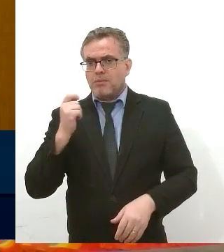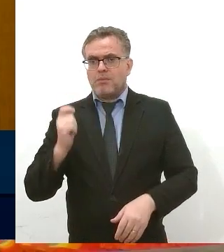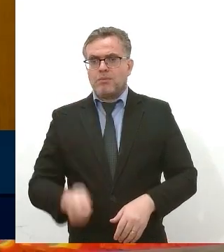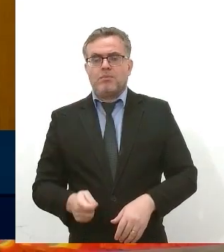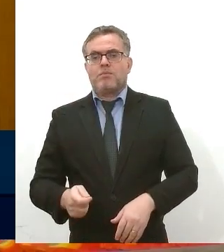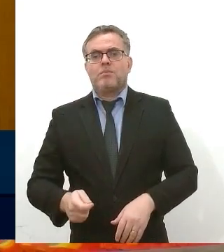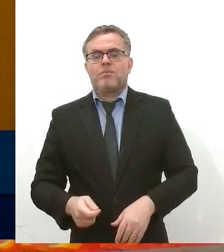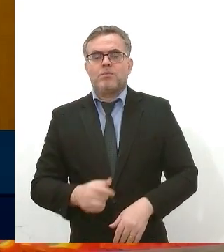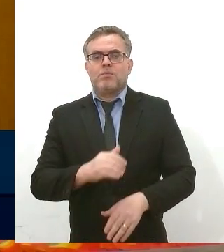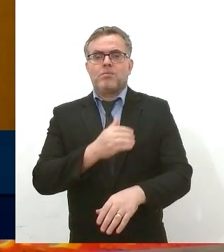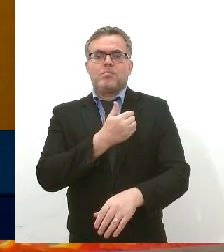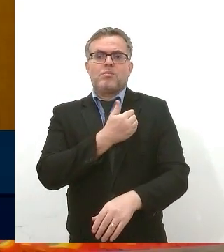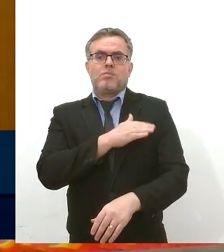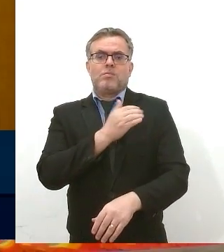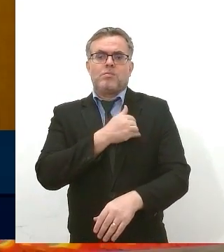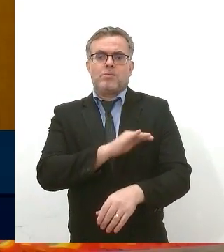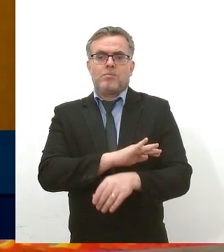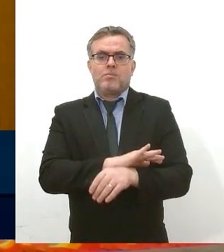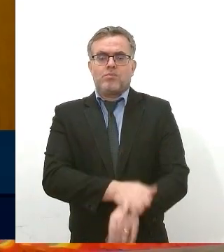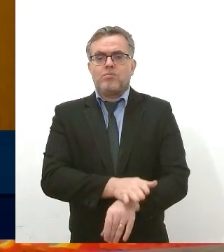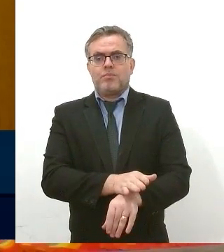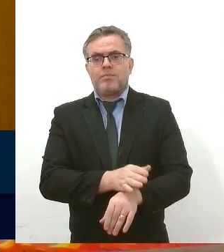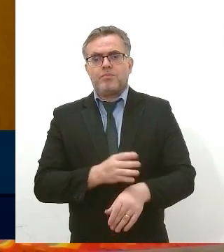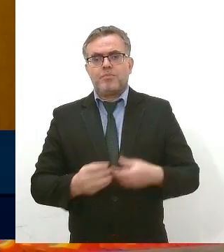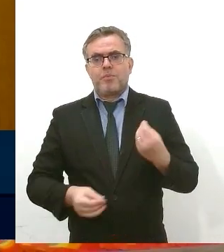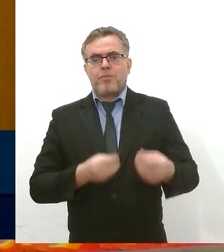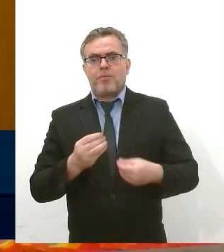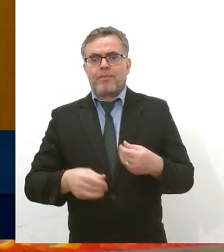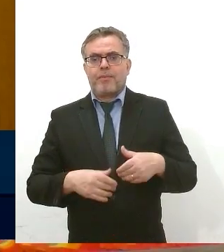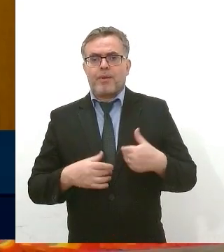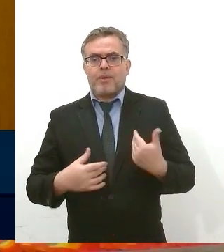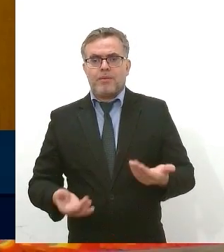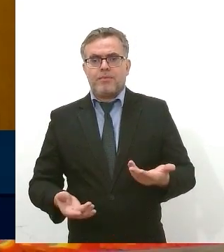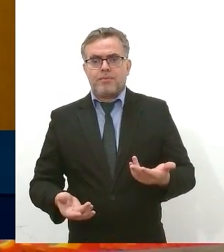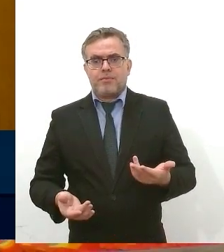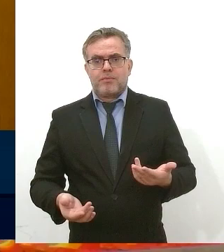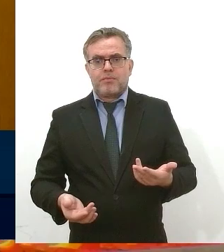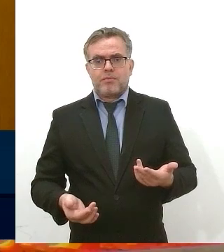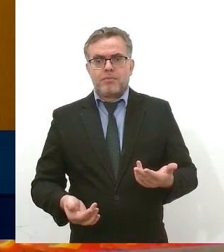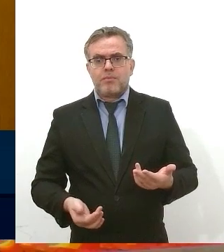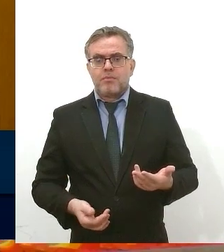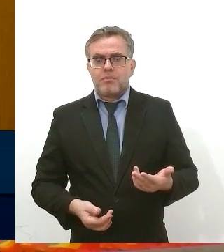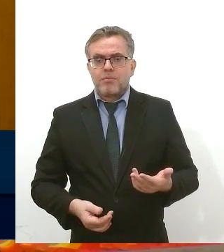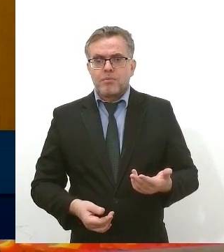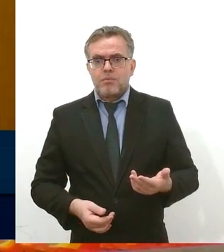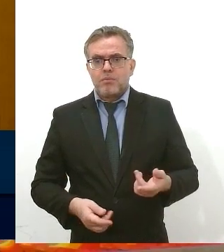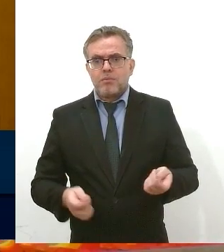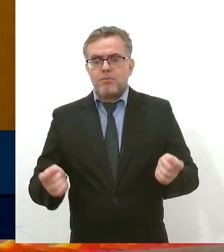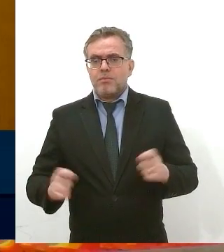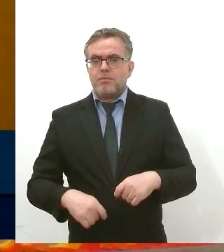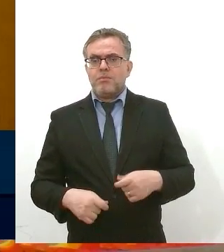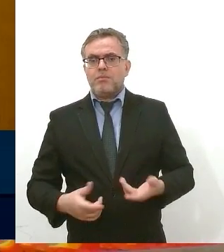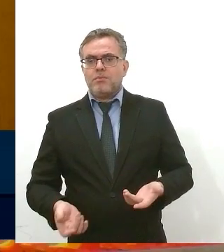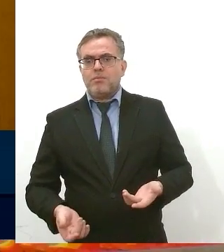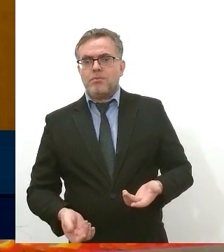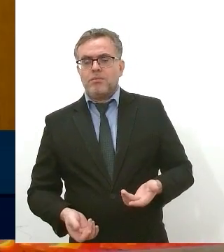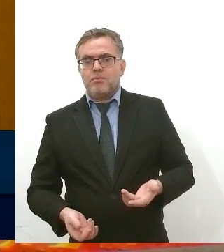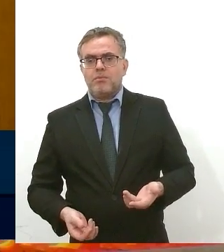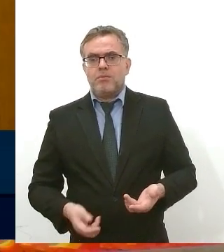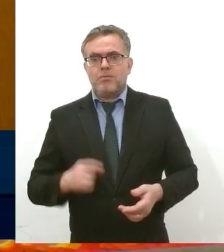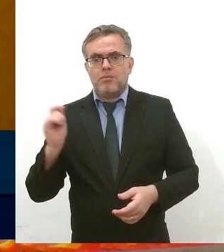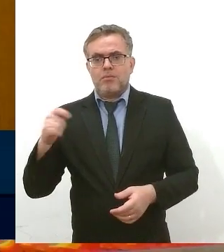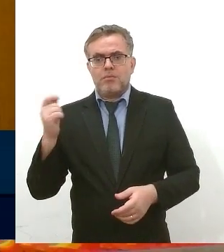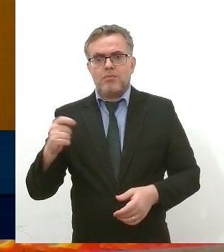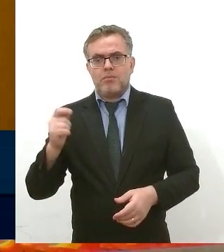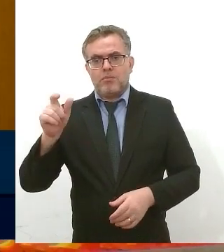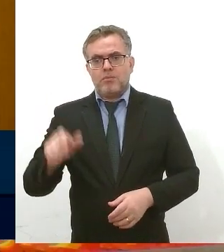no caso de questão, tem a ver com racismo, né, a misoginia também, a mulher, né, sempre tratada